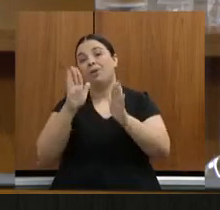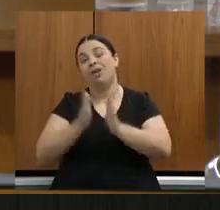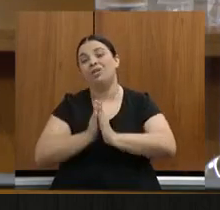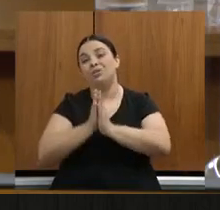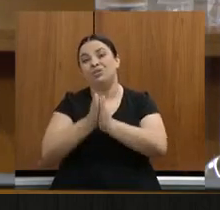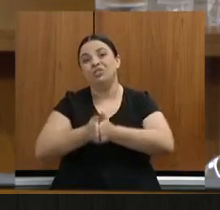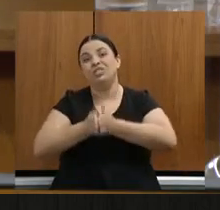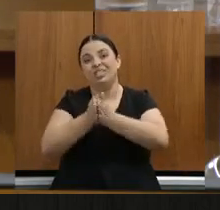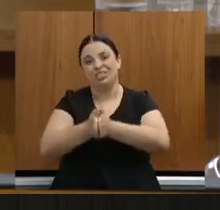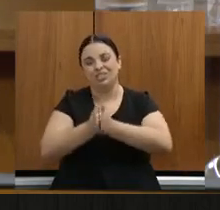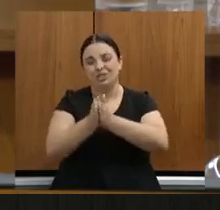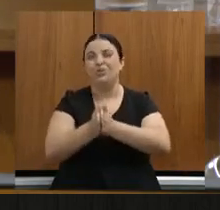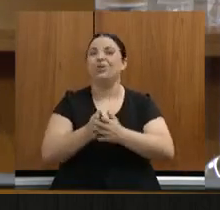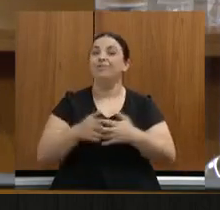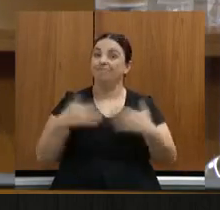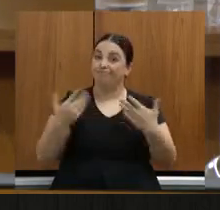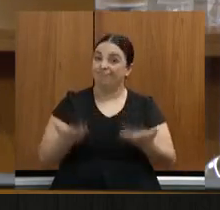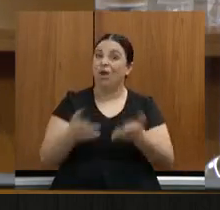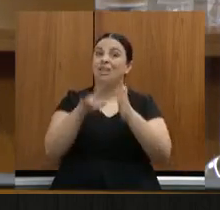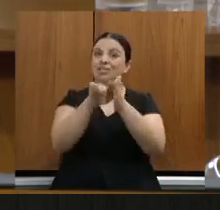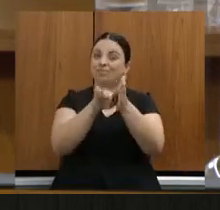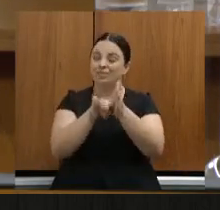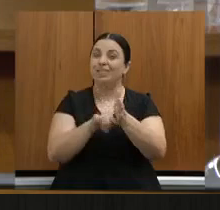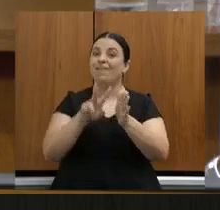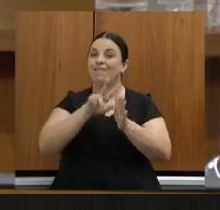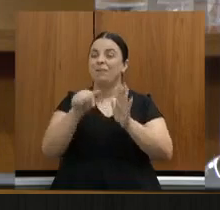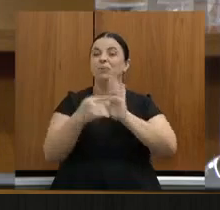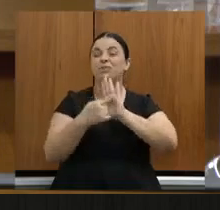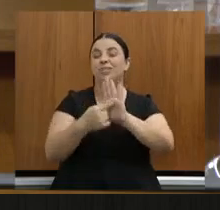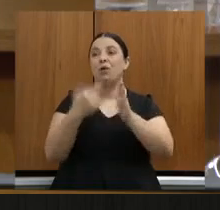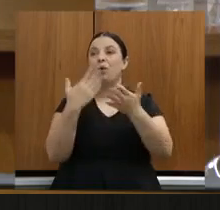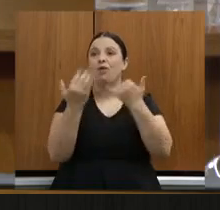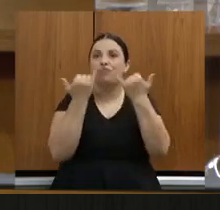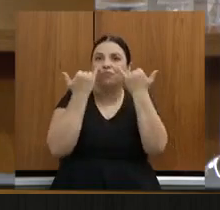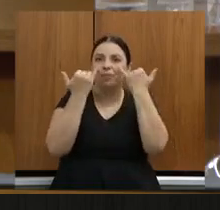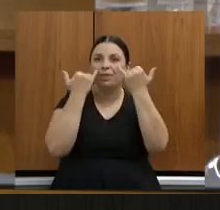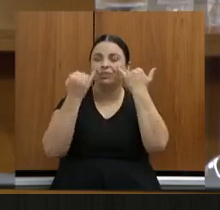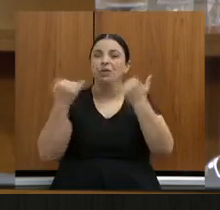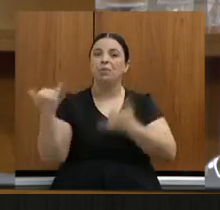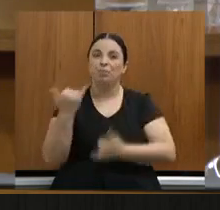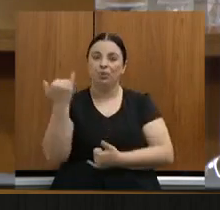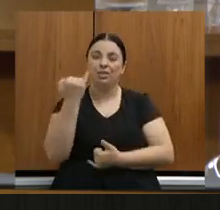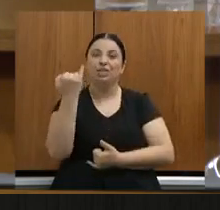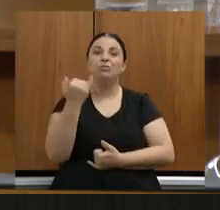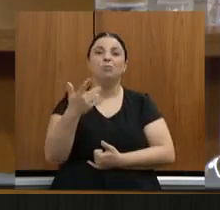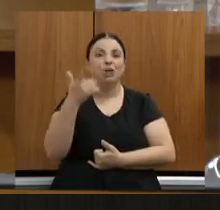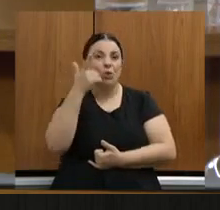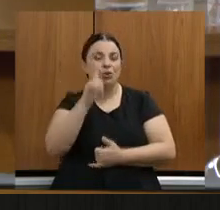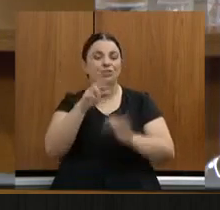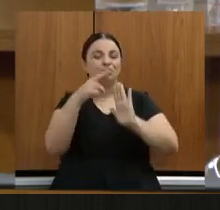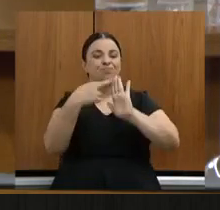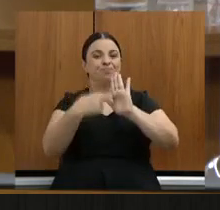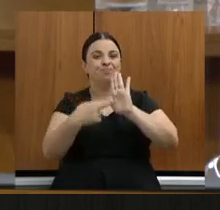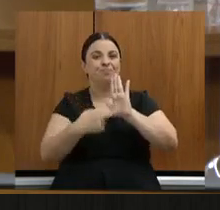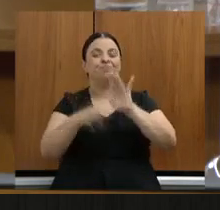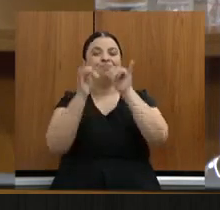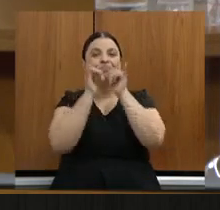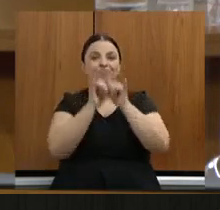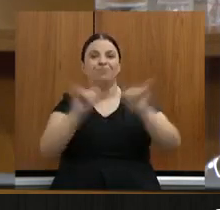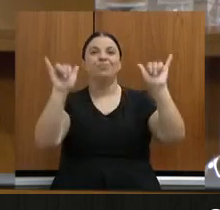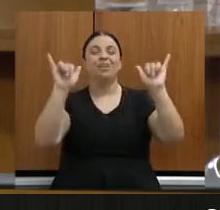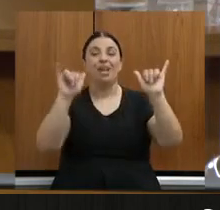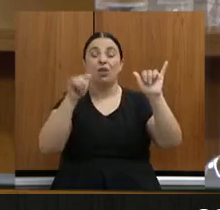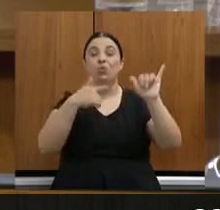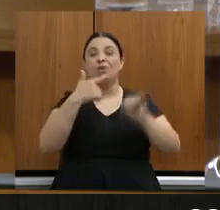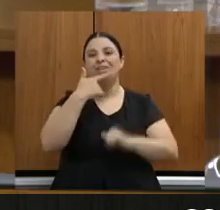agora as pesquisas vão trazer as informações necessárias para que o mesmo possa então publicar o regulamento do queijo cabacinha